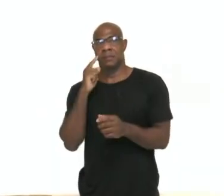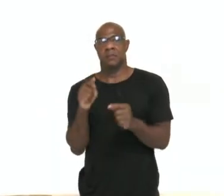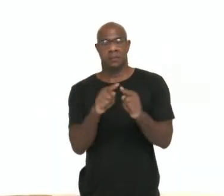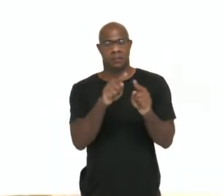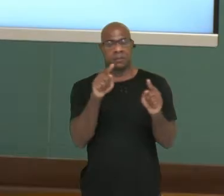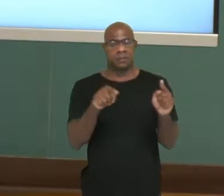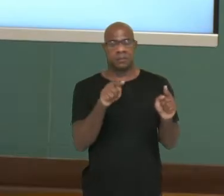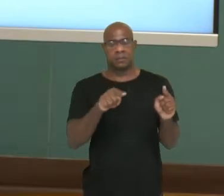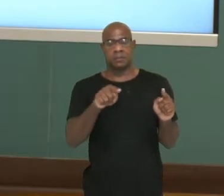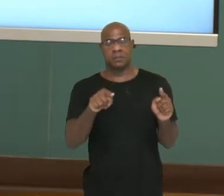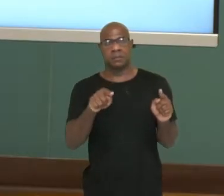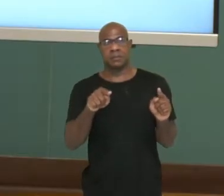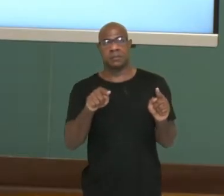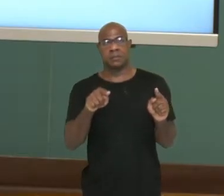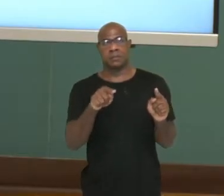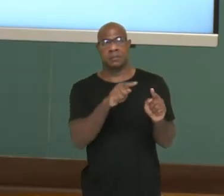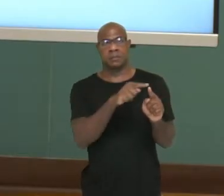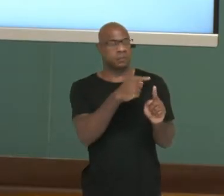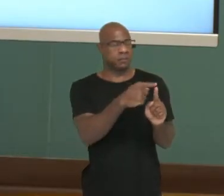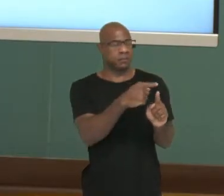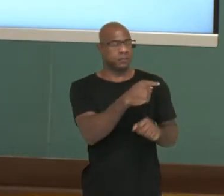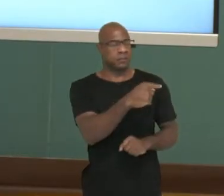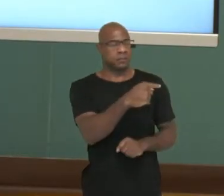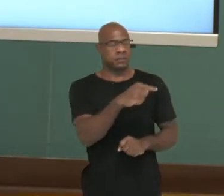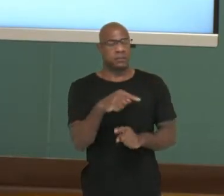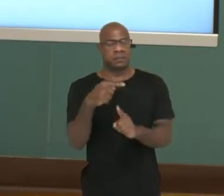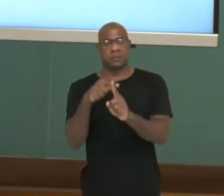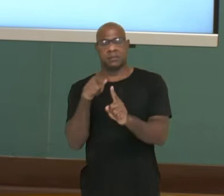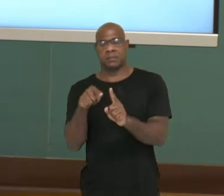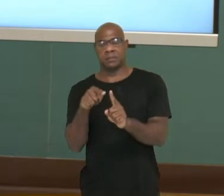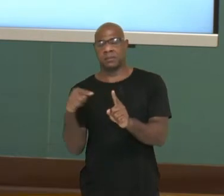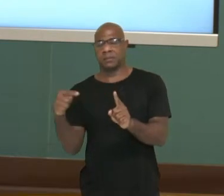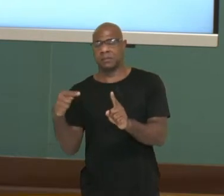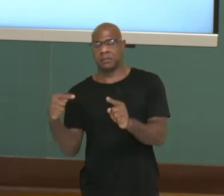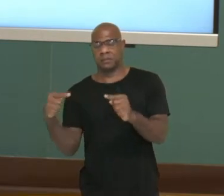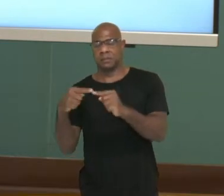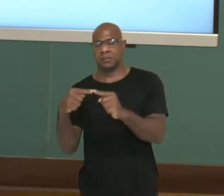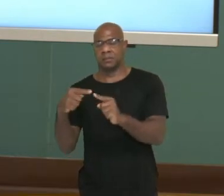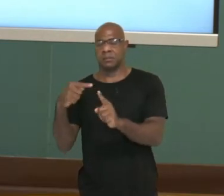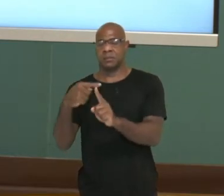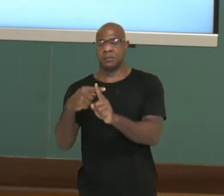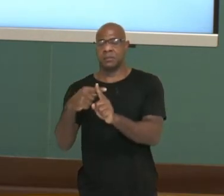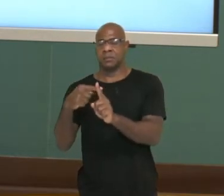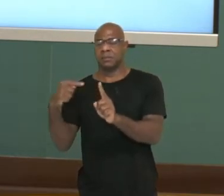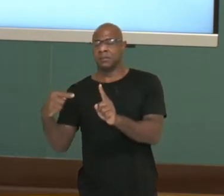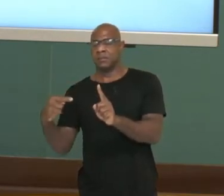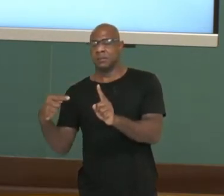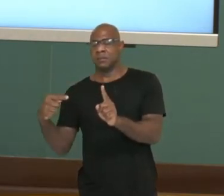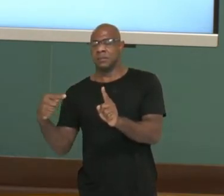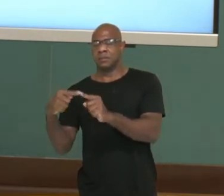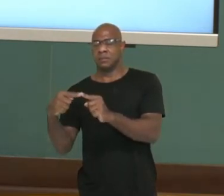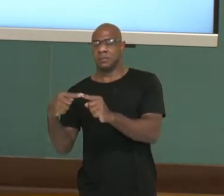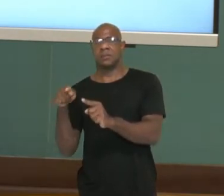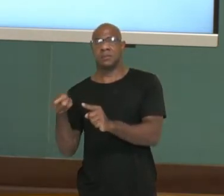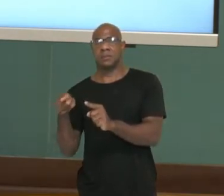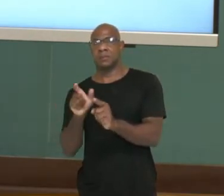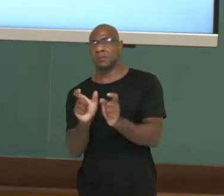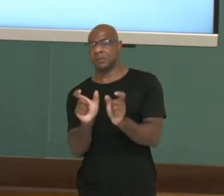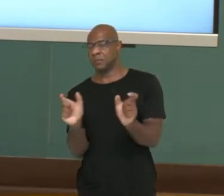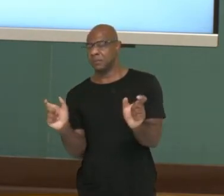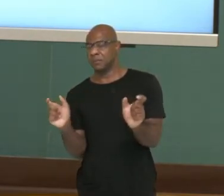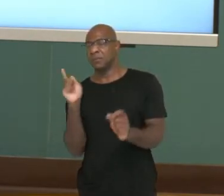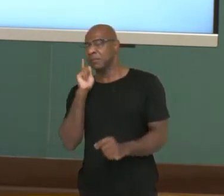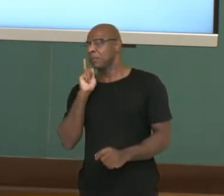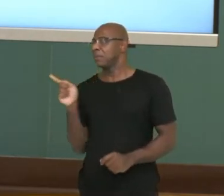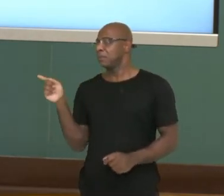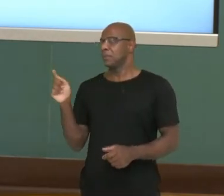Polo negativo, polo positivo. Polo negativo, polo positivo. Positivo com negativo, positivo. Ok? Então você